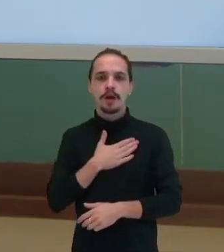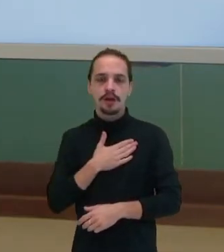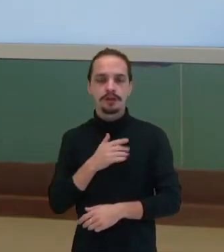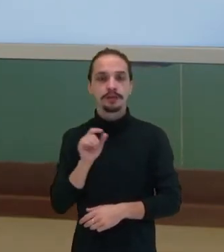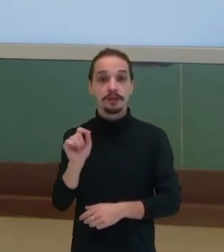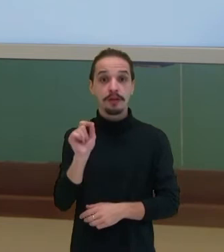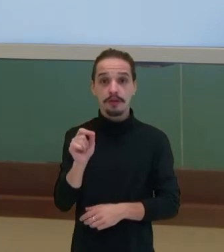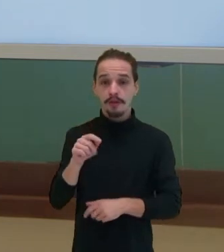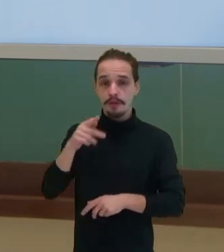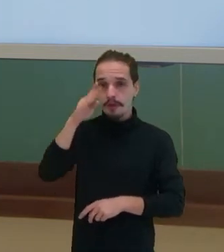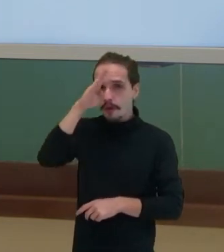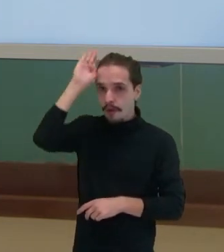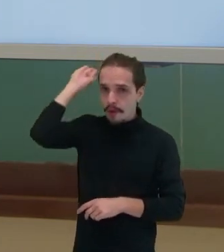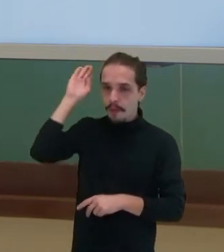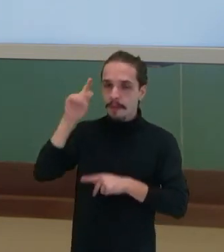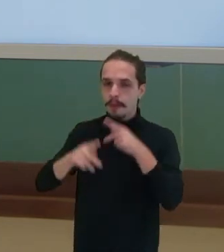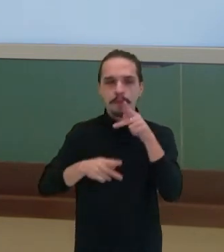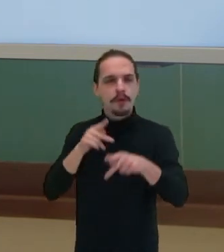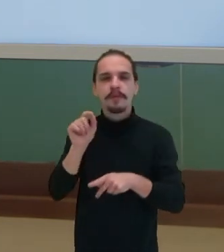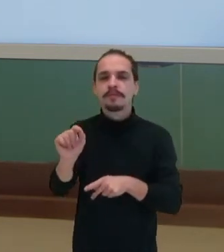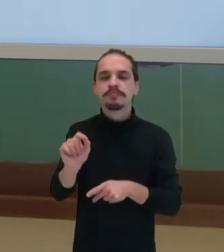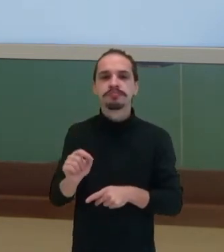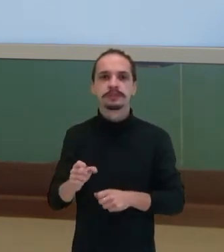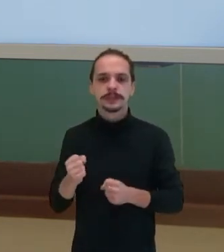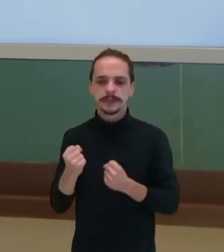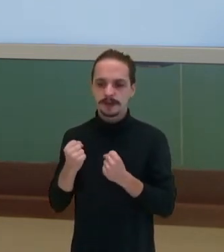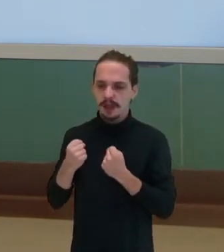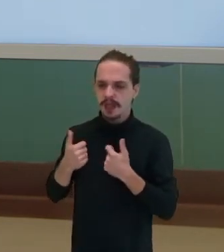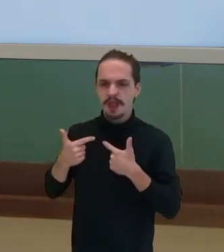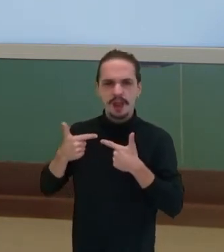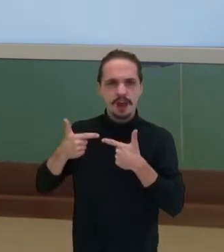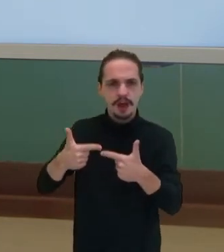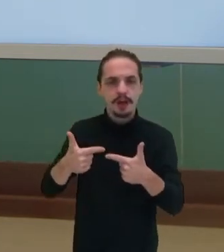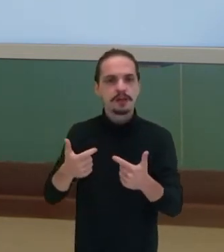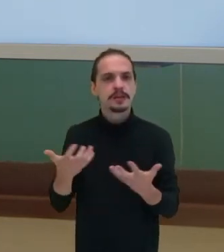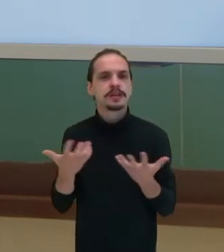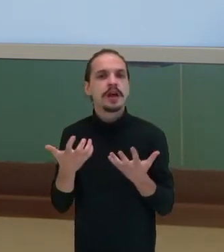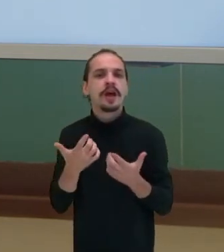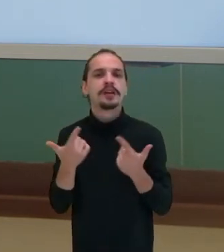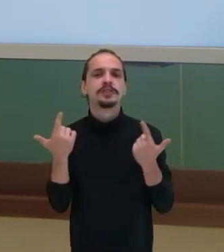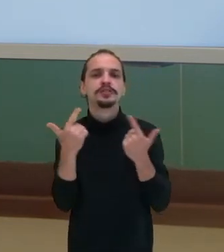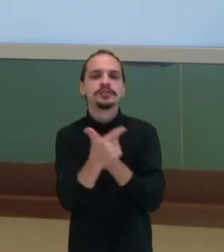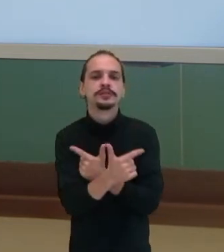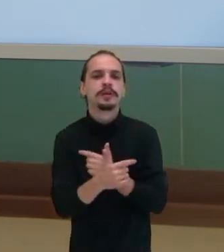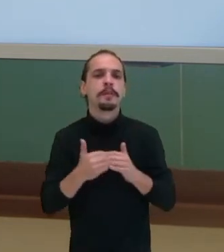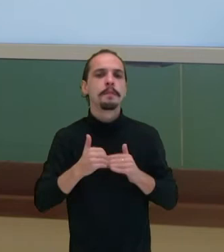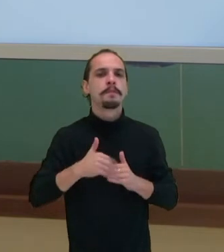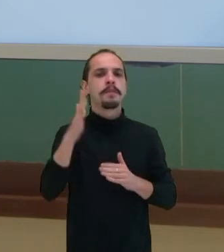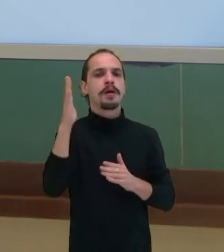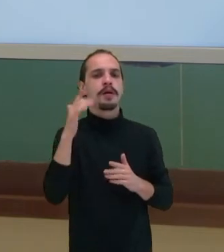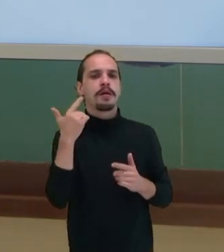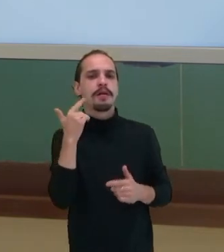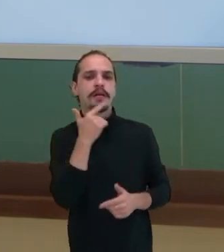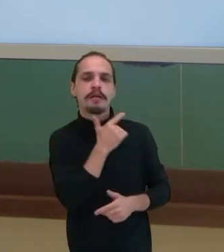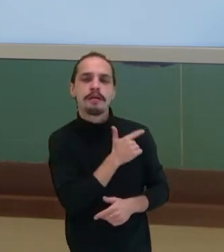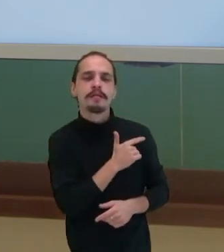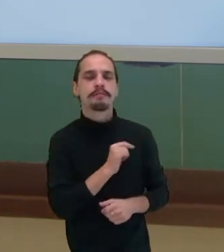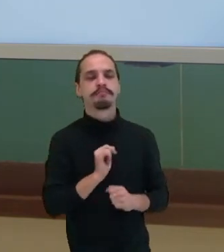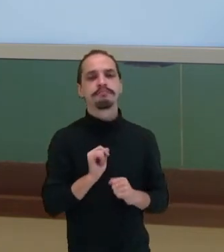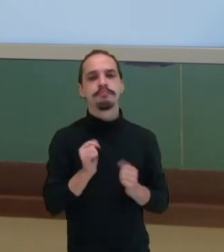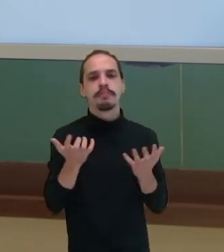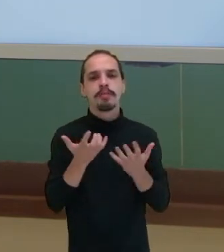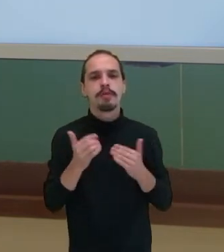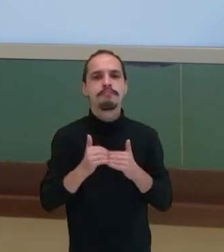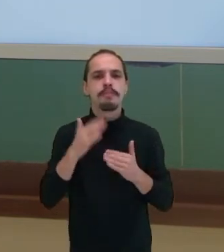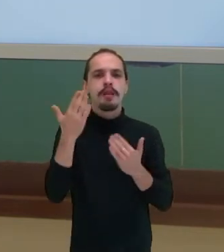então, quando eles estavam se divertindo, eles queriam, né, peças mais cômicas, né, que tivesse um tom